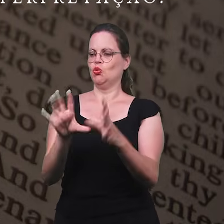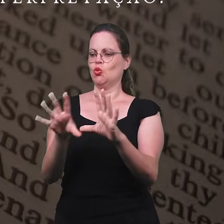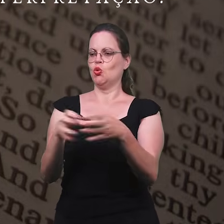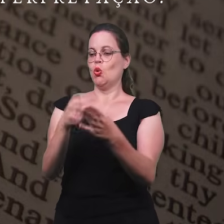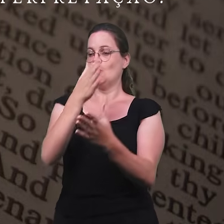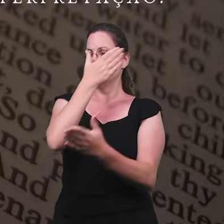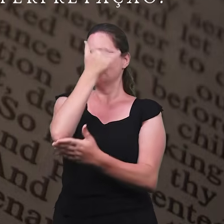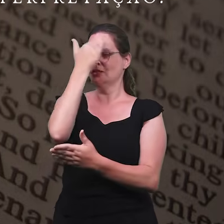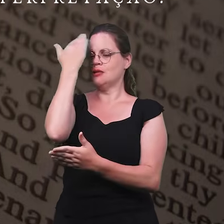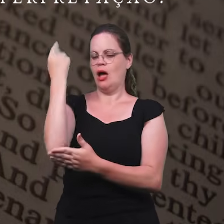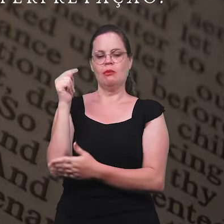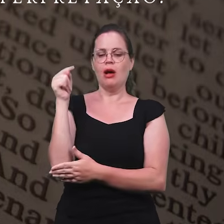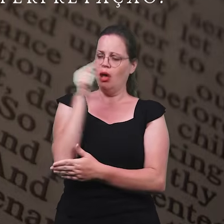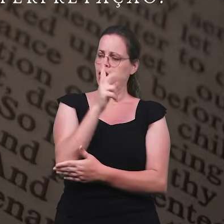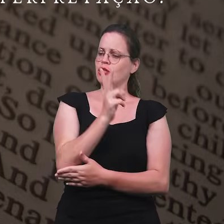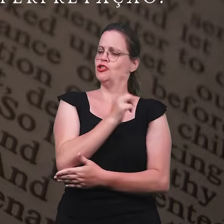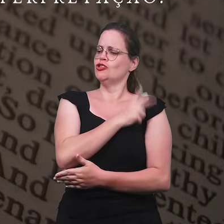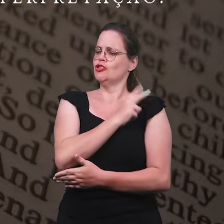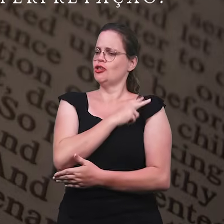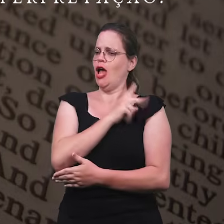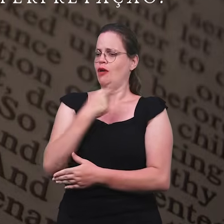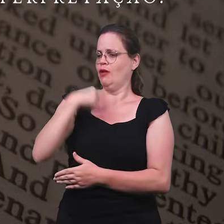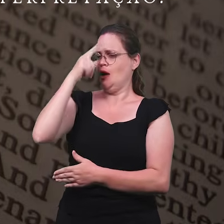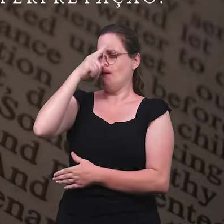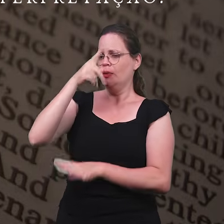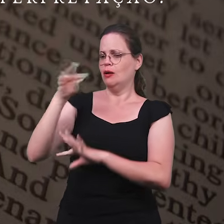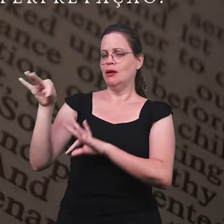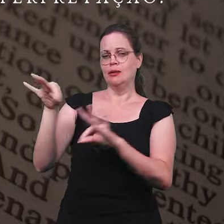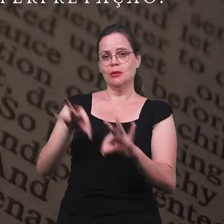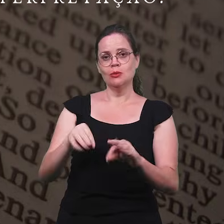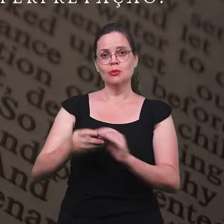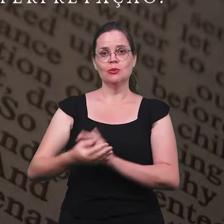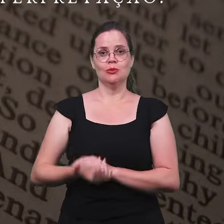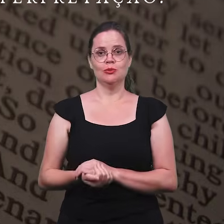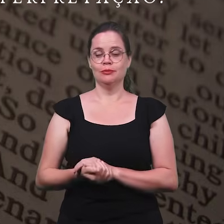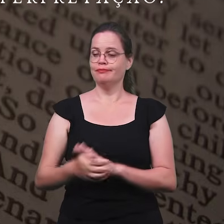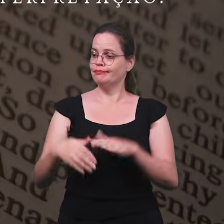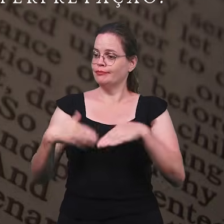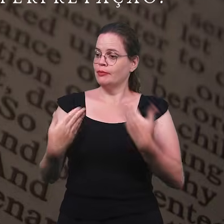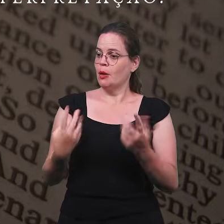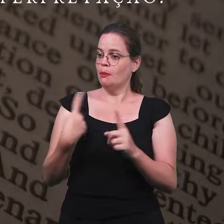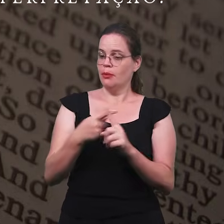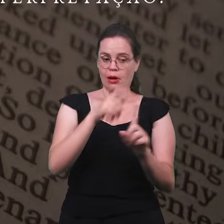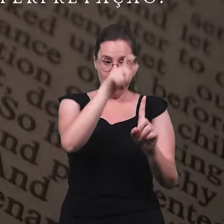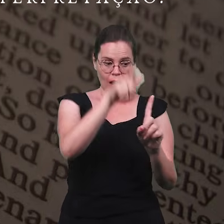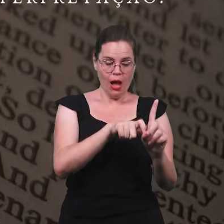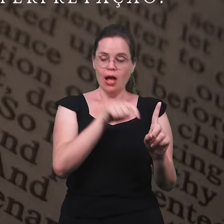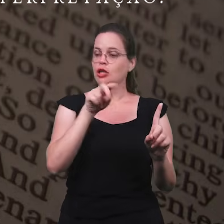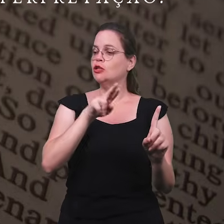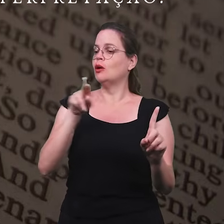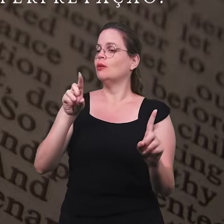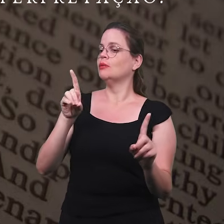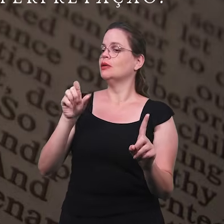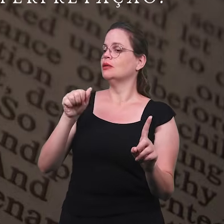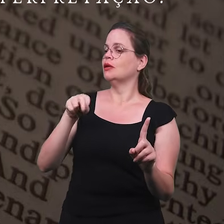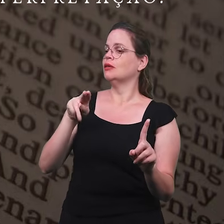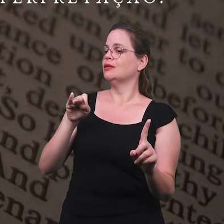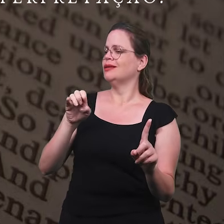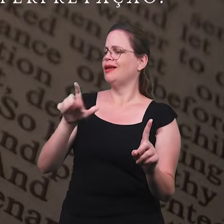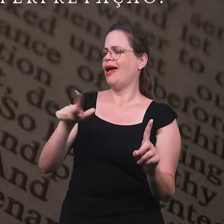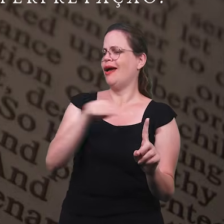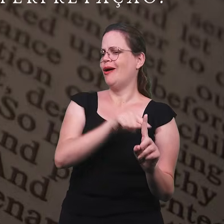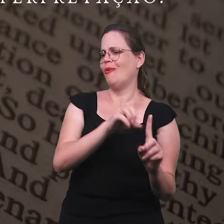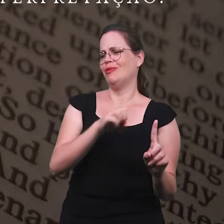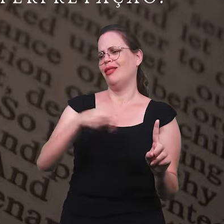caldeus e dos adivinhadores. Porquanto se achou nesse Daniel um espírito